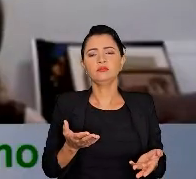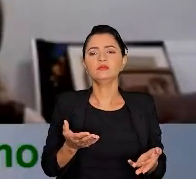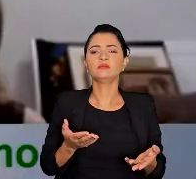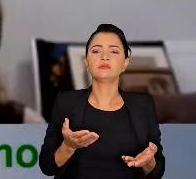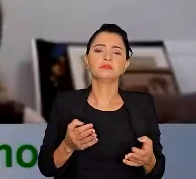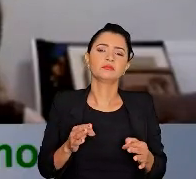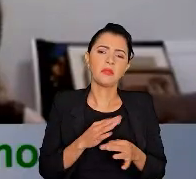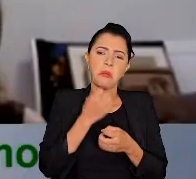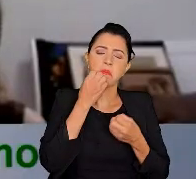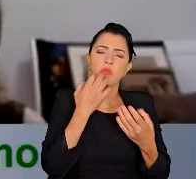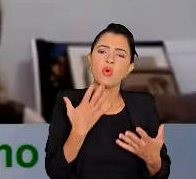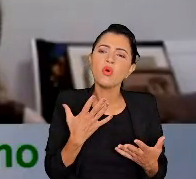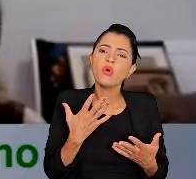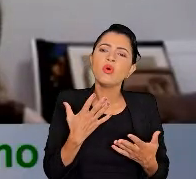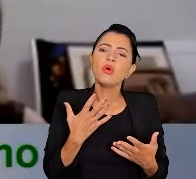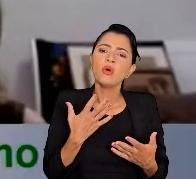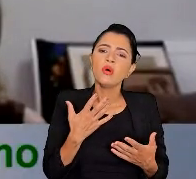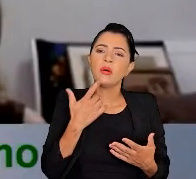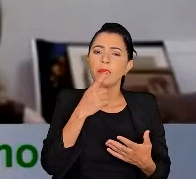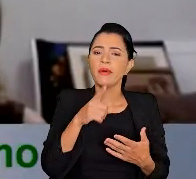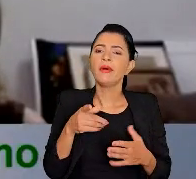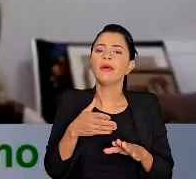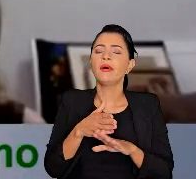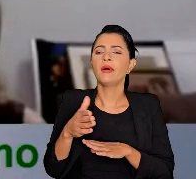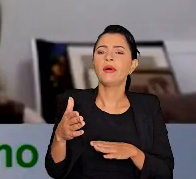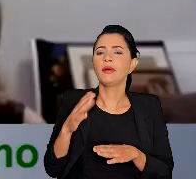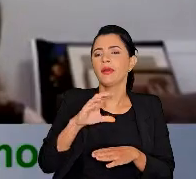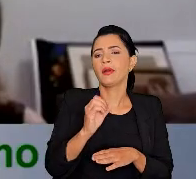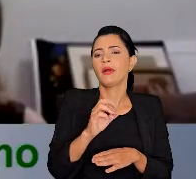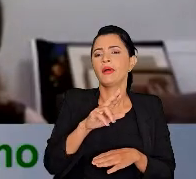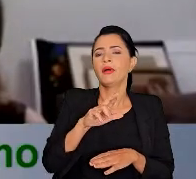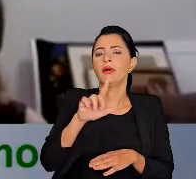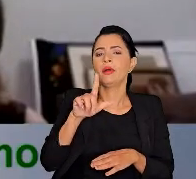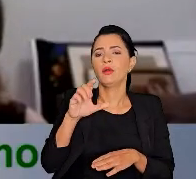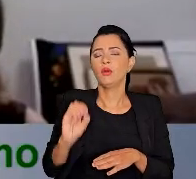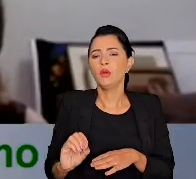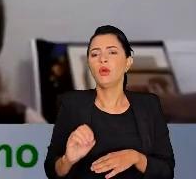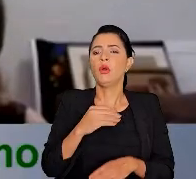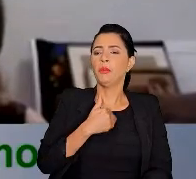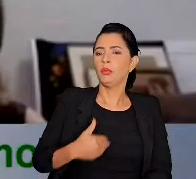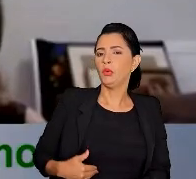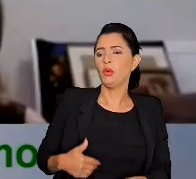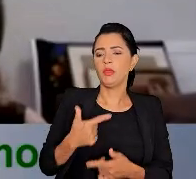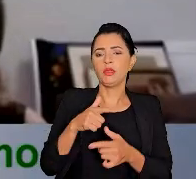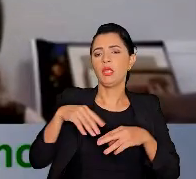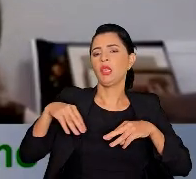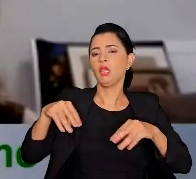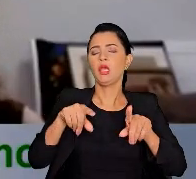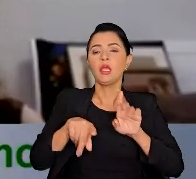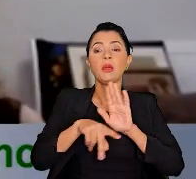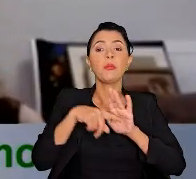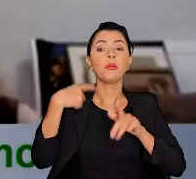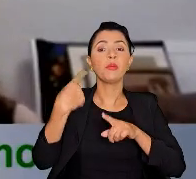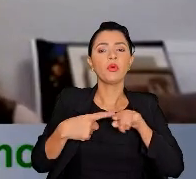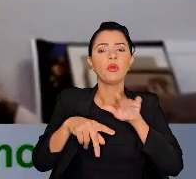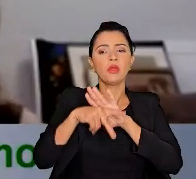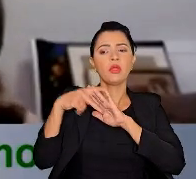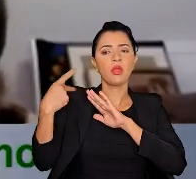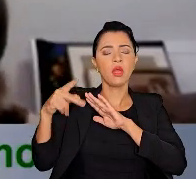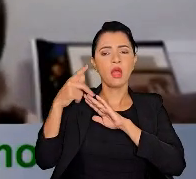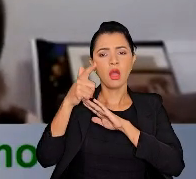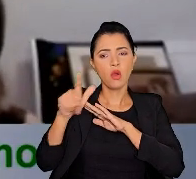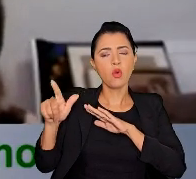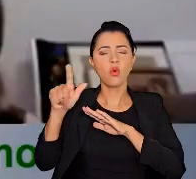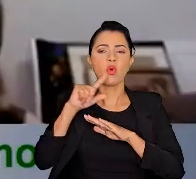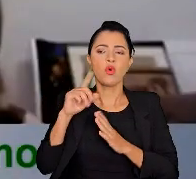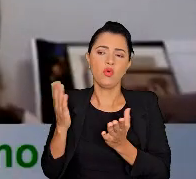suficientemente bons para ocuparem cargos públicos ou terem terras, etc., porque isso estava reservado aos cristãos velhos, né?